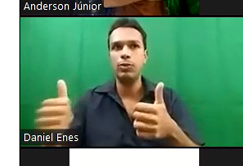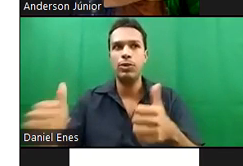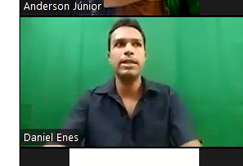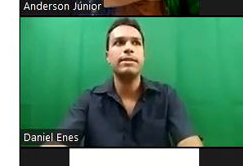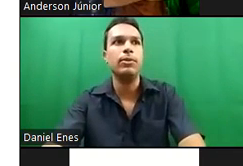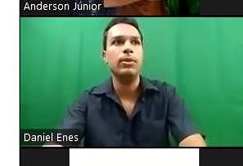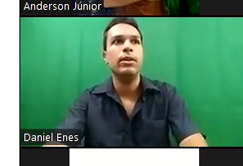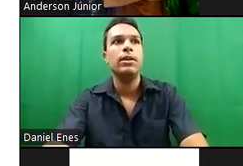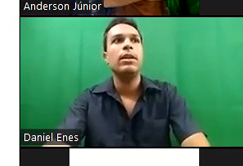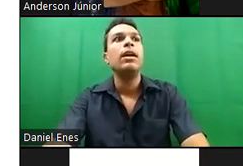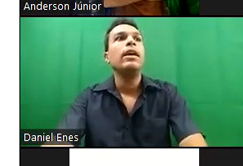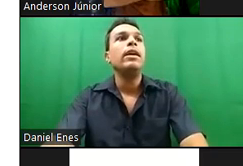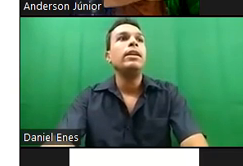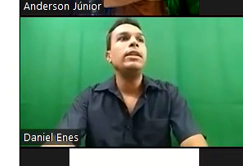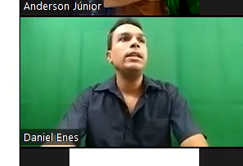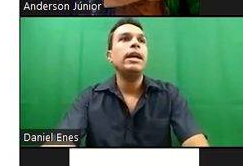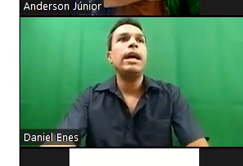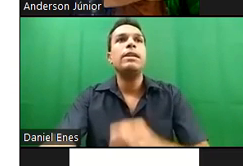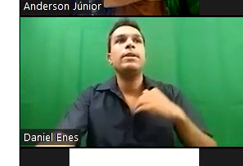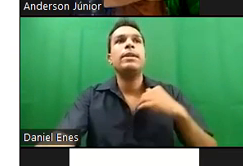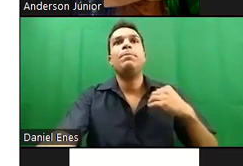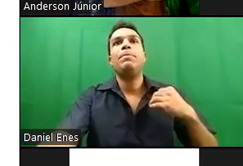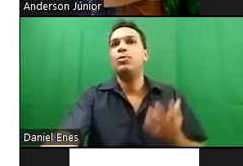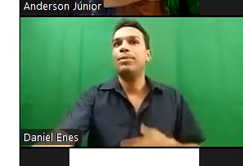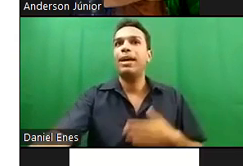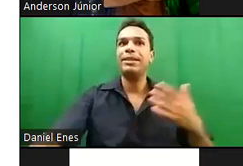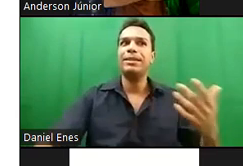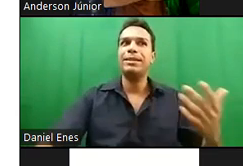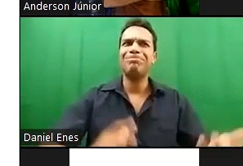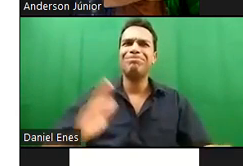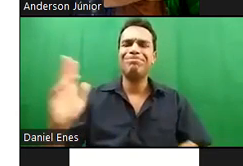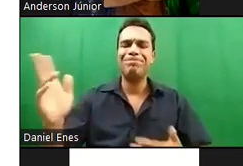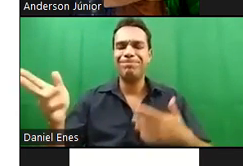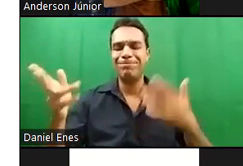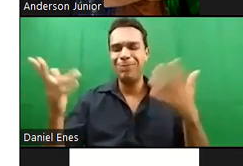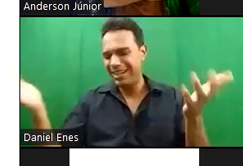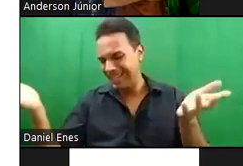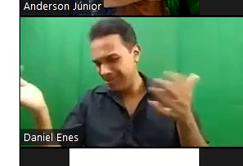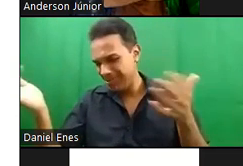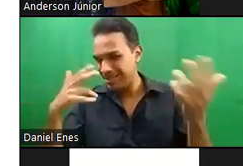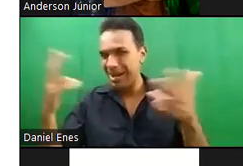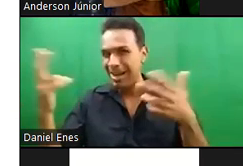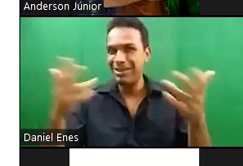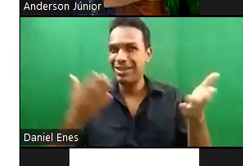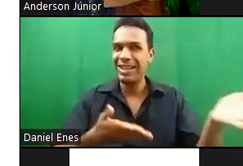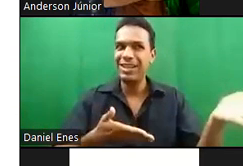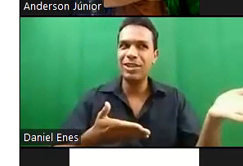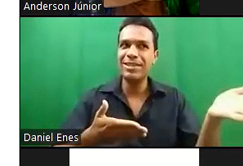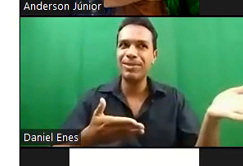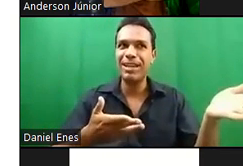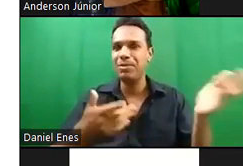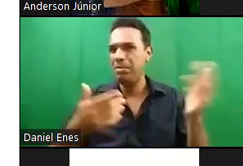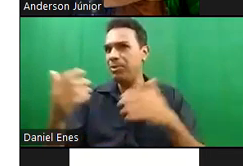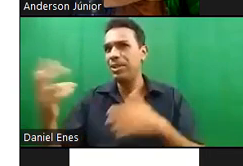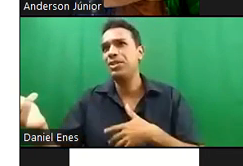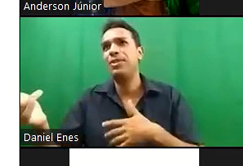de comunicação. E aí fica a pergunta ainda. Língua, linguagem, na legislação